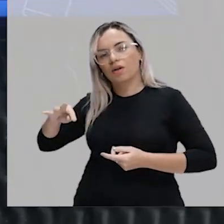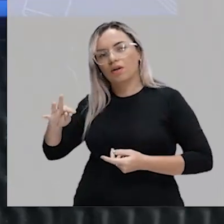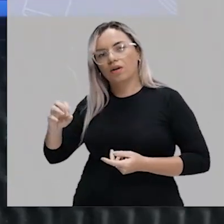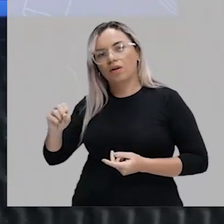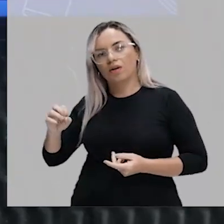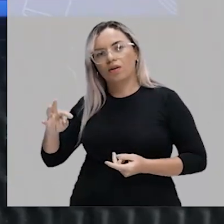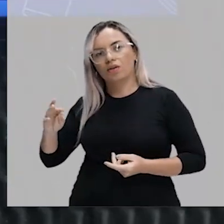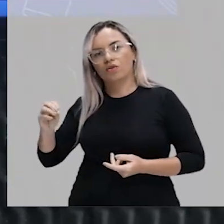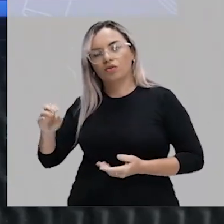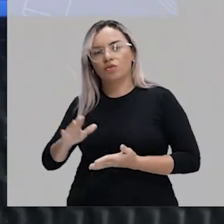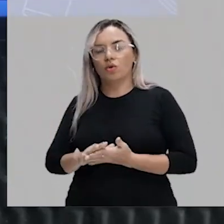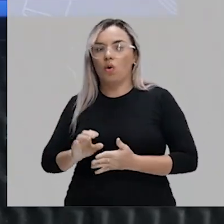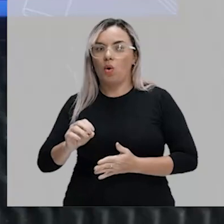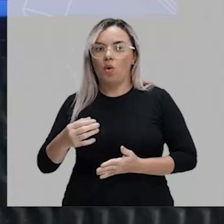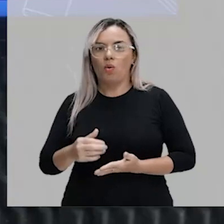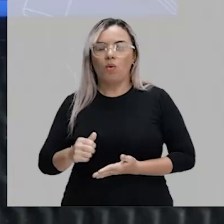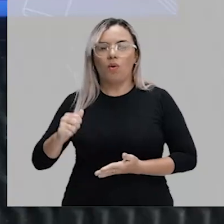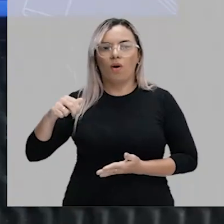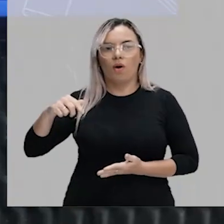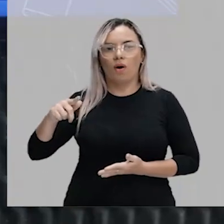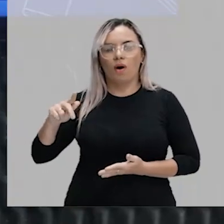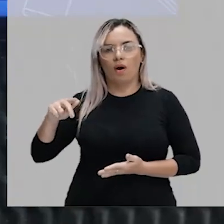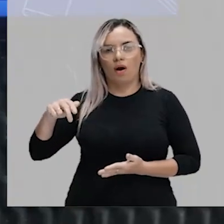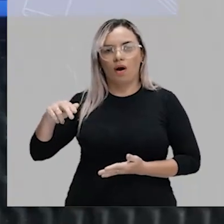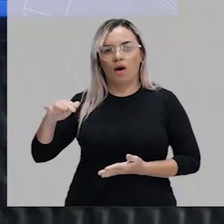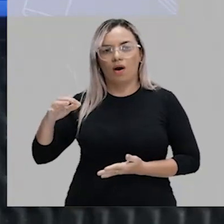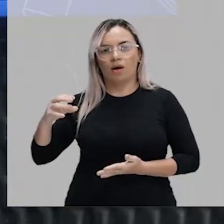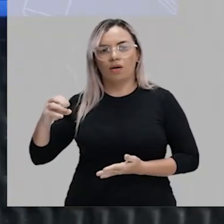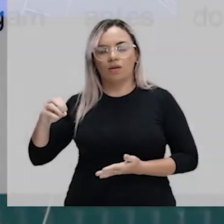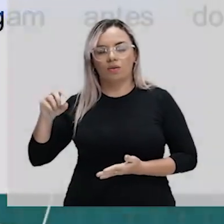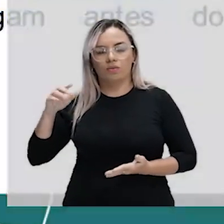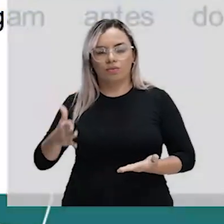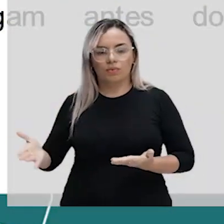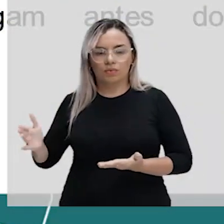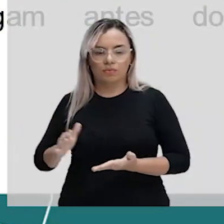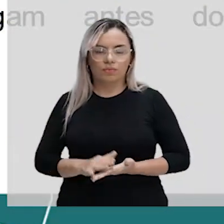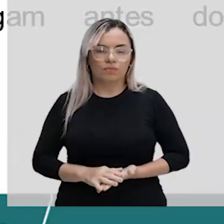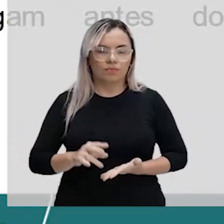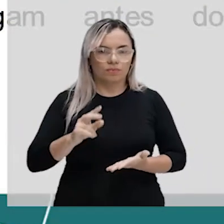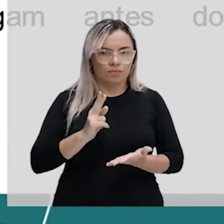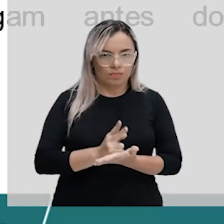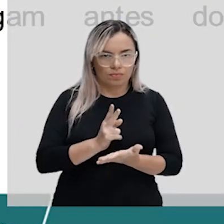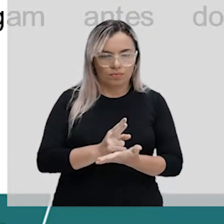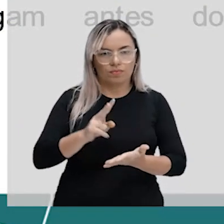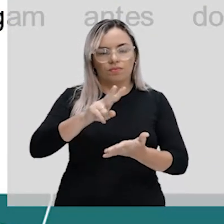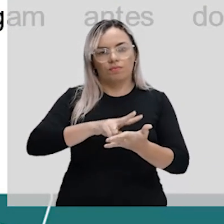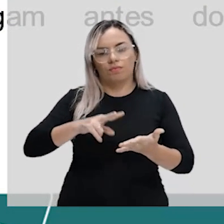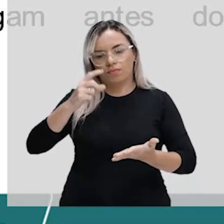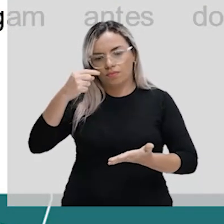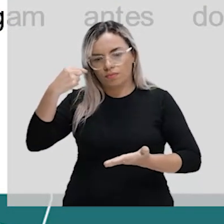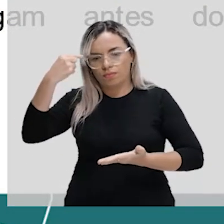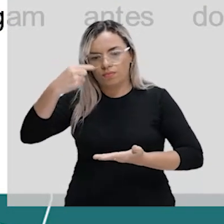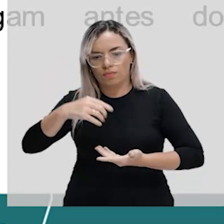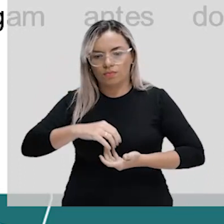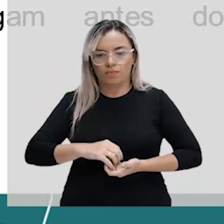aquilo, tá certo? Los pronombres posesivos